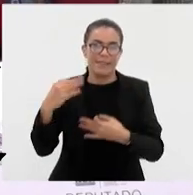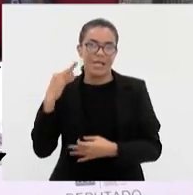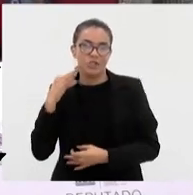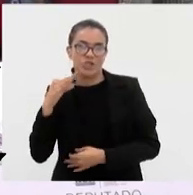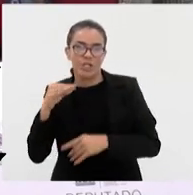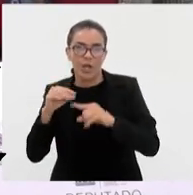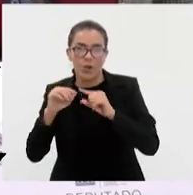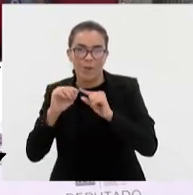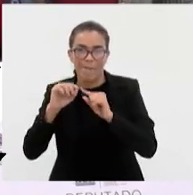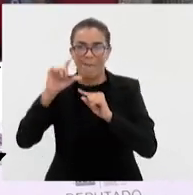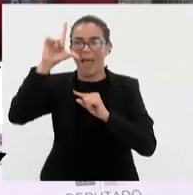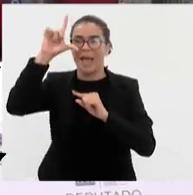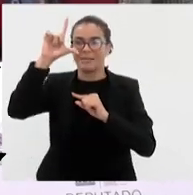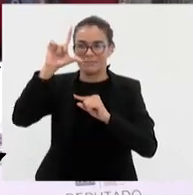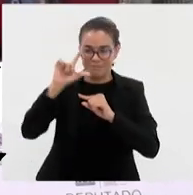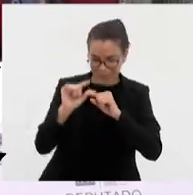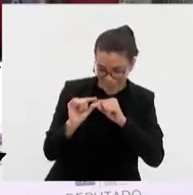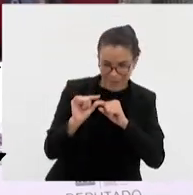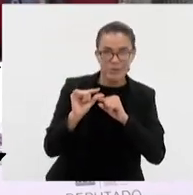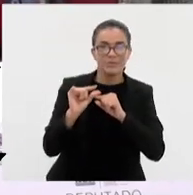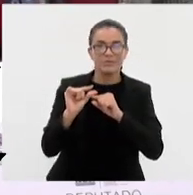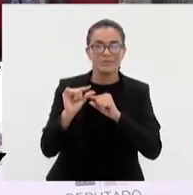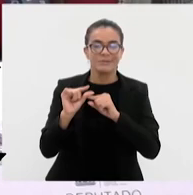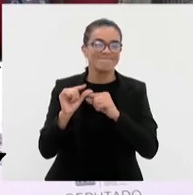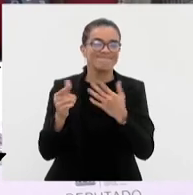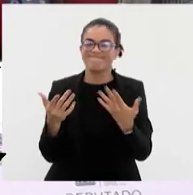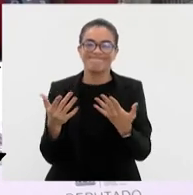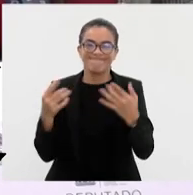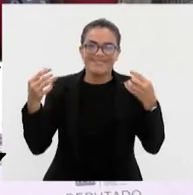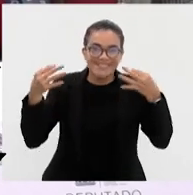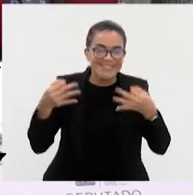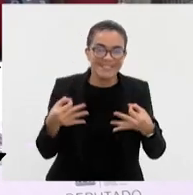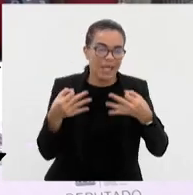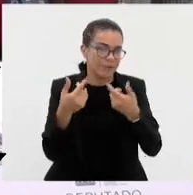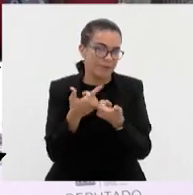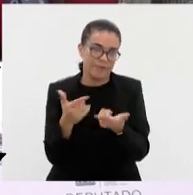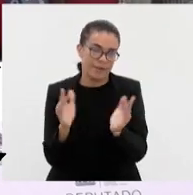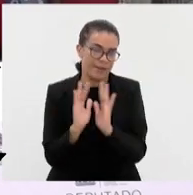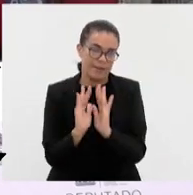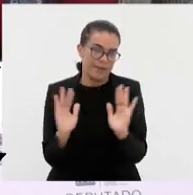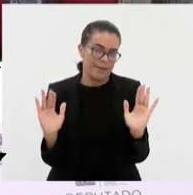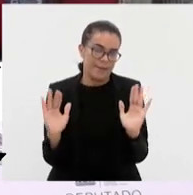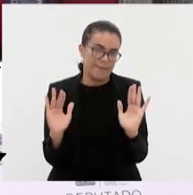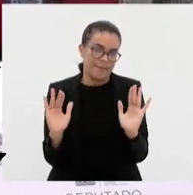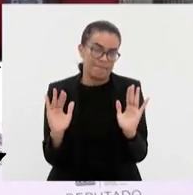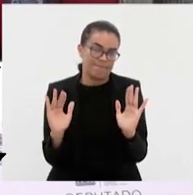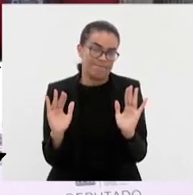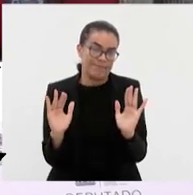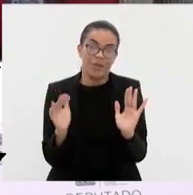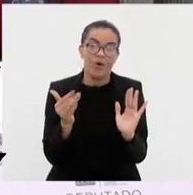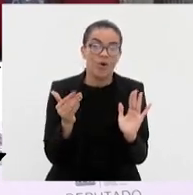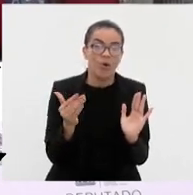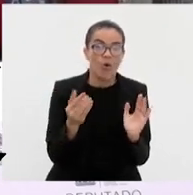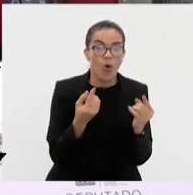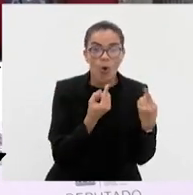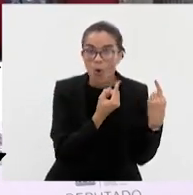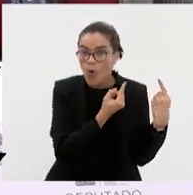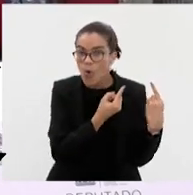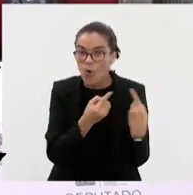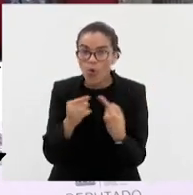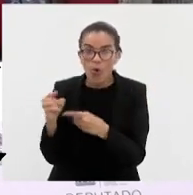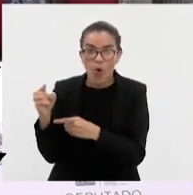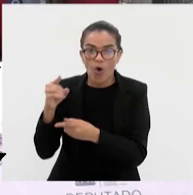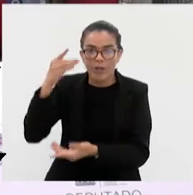menos testosterona é capaz de definir aquilo que é o adequado. Contra fatos, não há